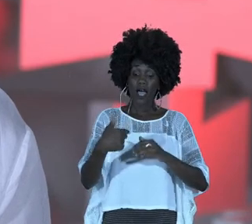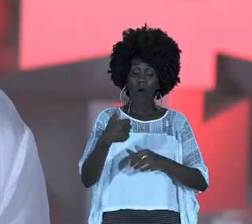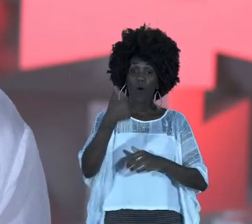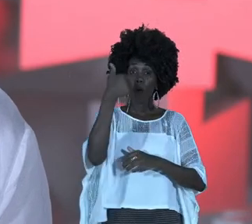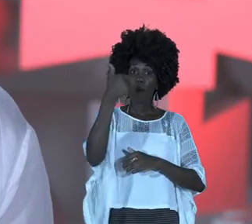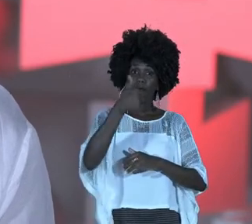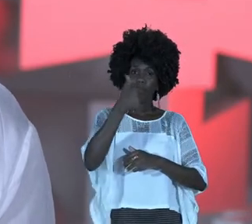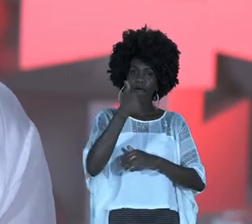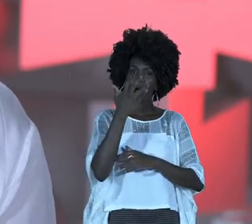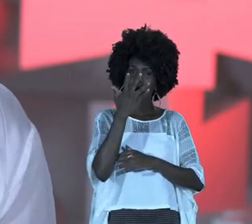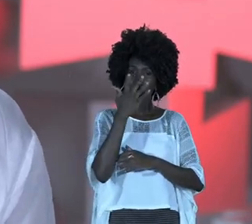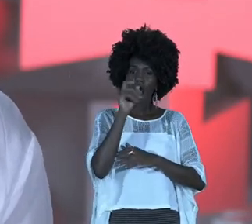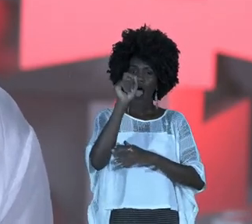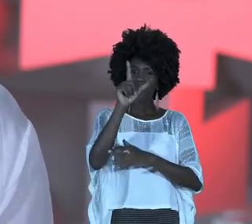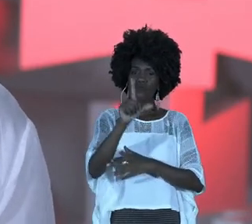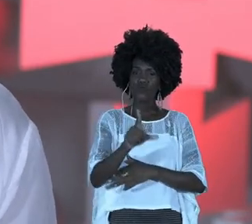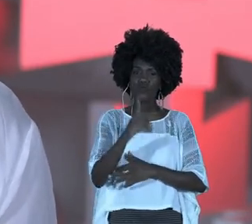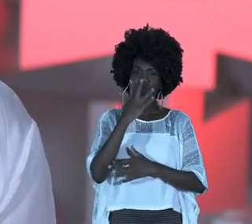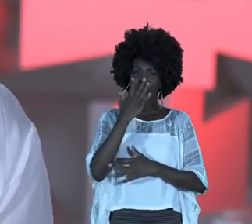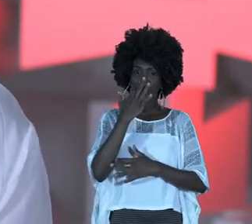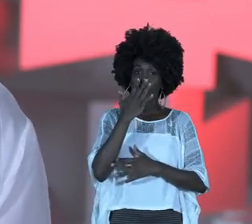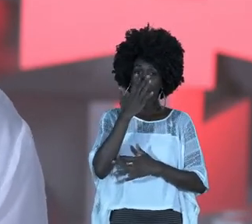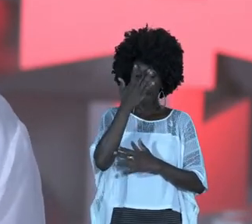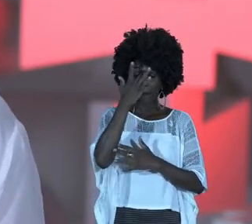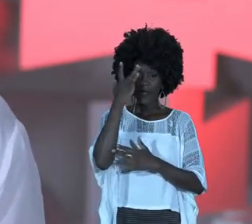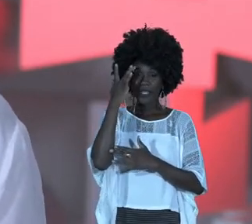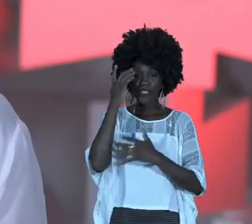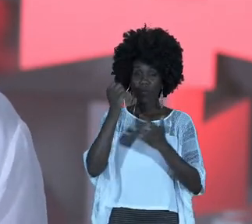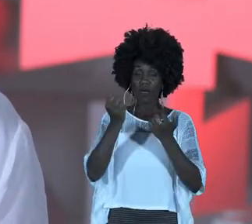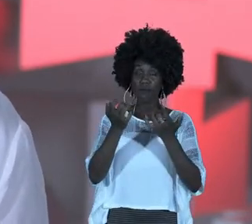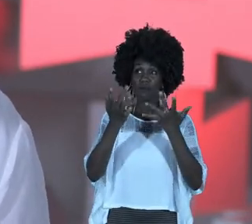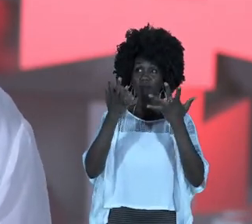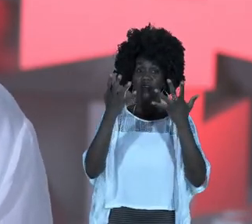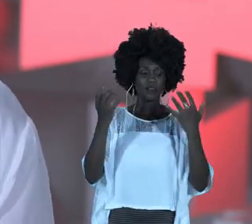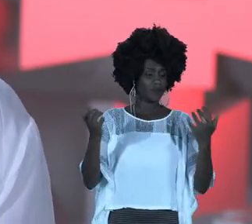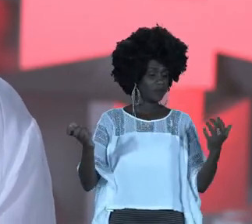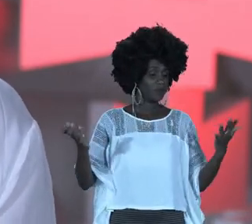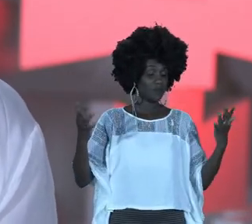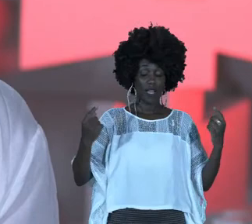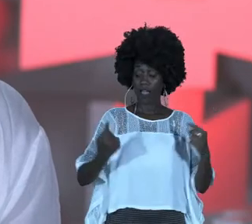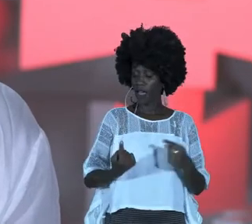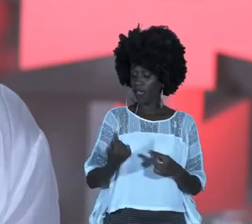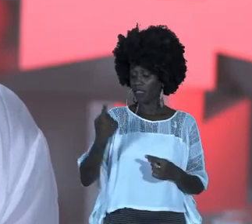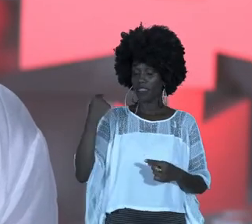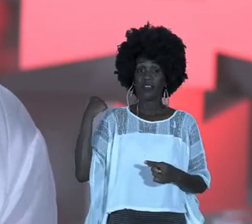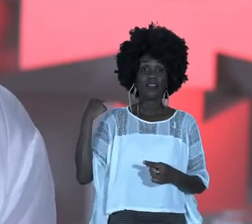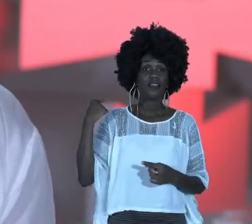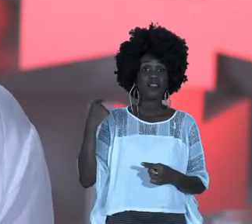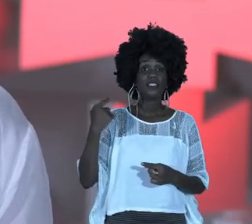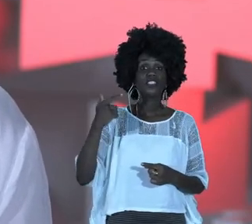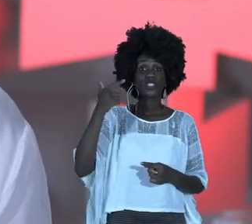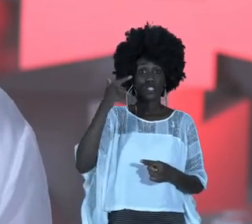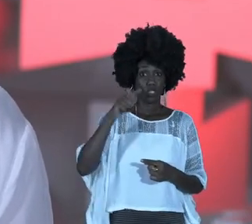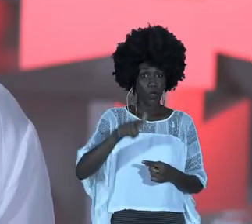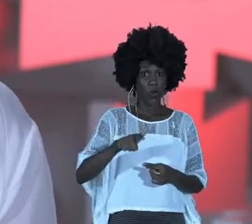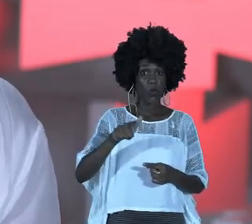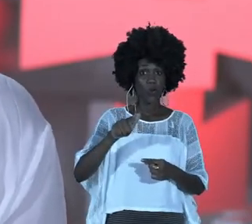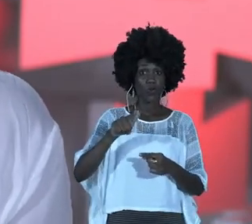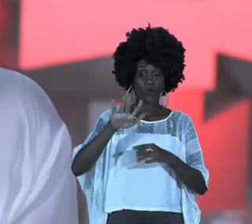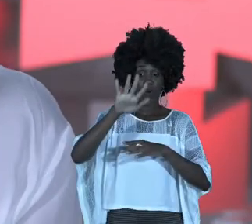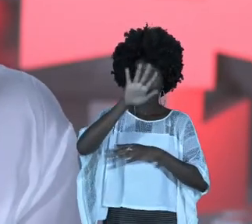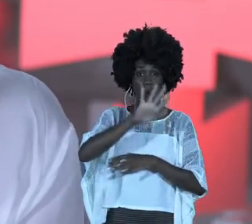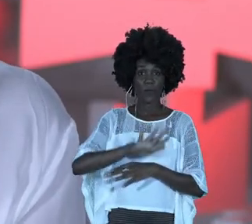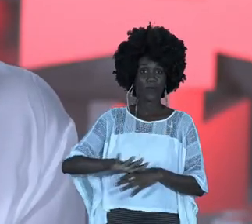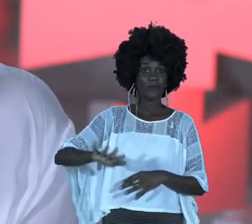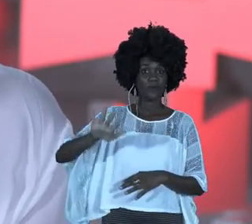textura azulada, porque essas pessoas são sublimes para ela. Atrás, mais um plano,